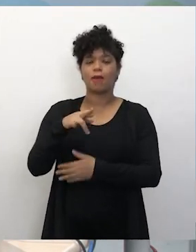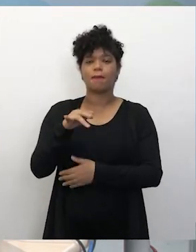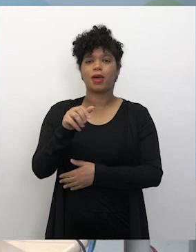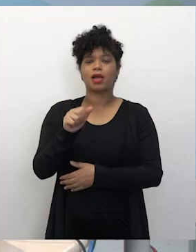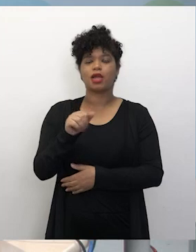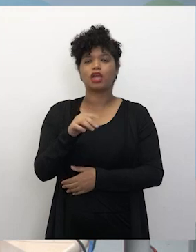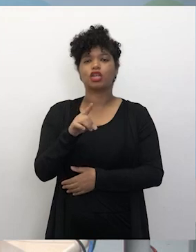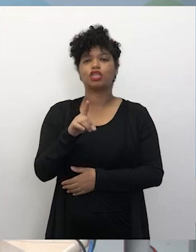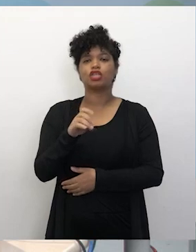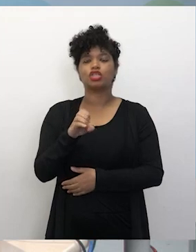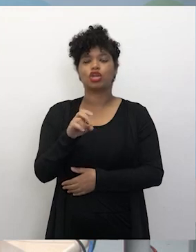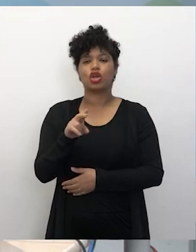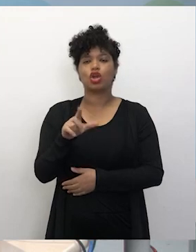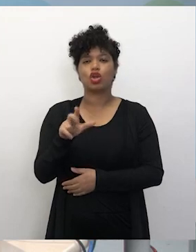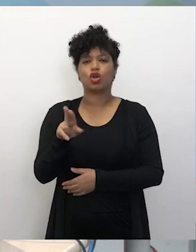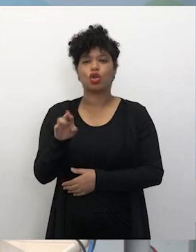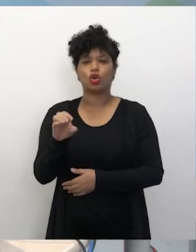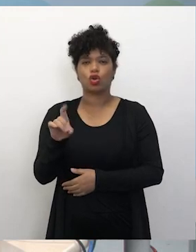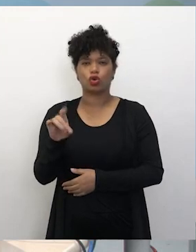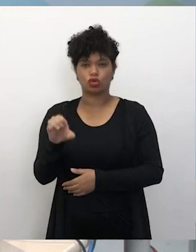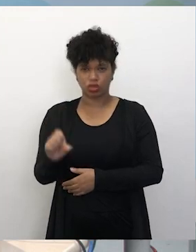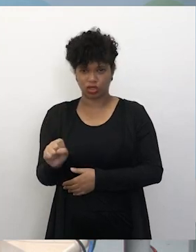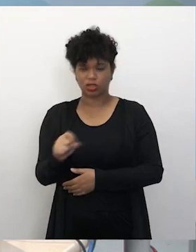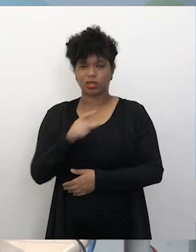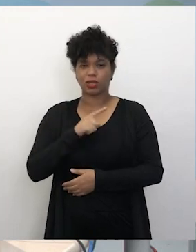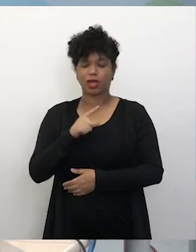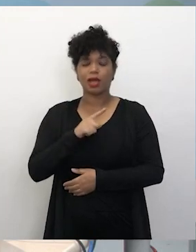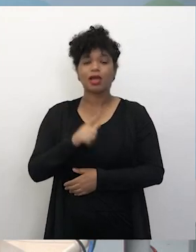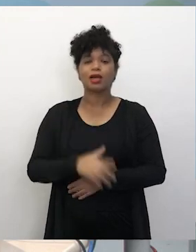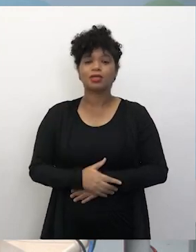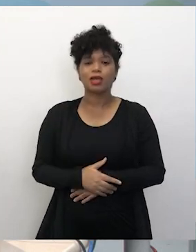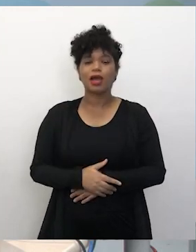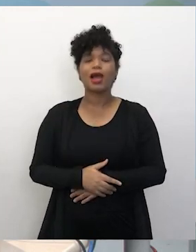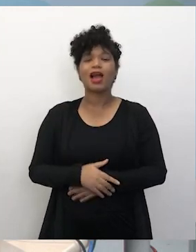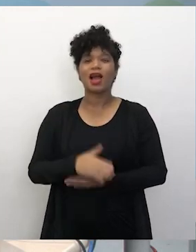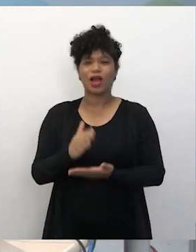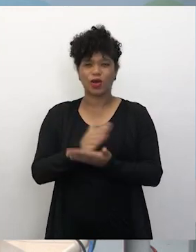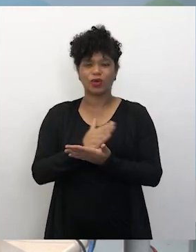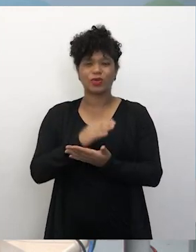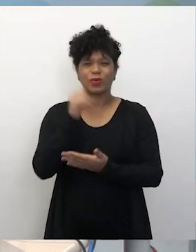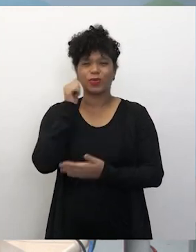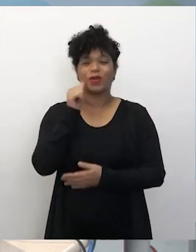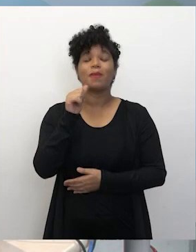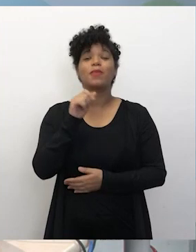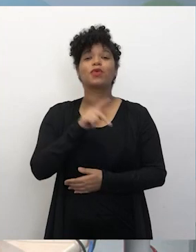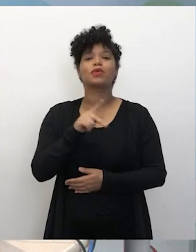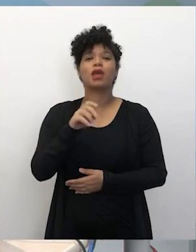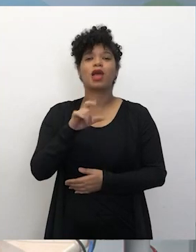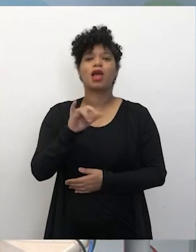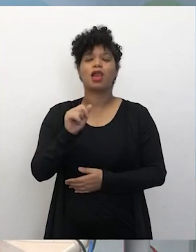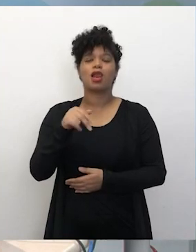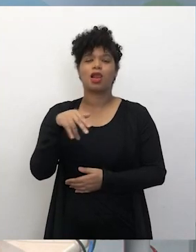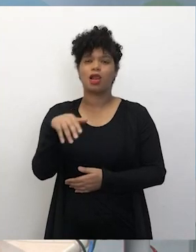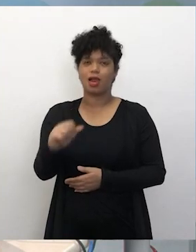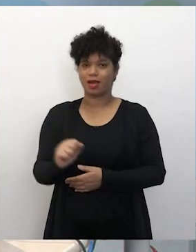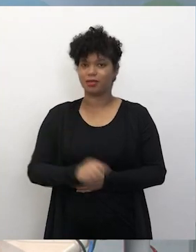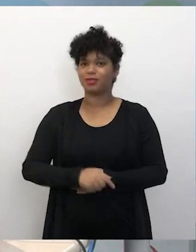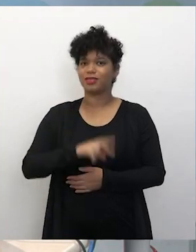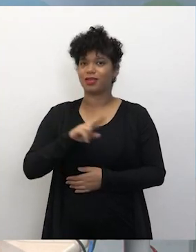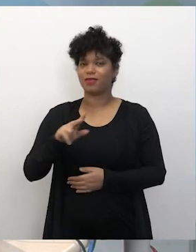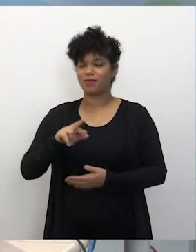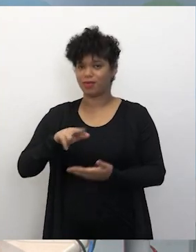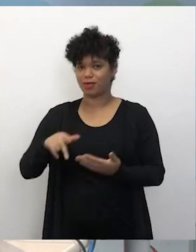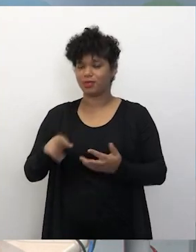Indaiatuba, e a Escola Leonice de Aquino, os alunos do 8º B da professora Eliana estão participando aqui, dando várias